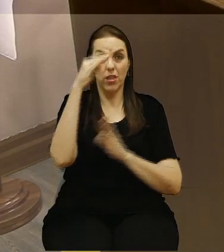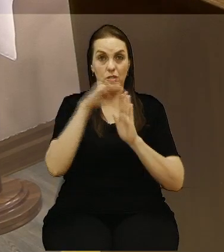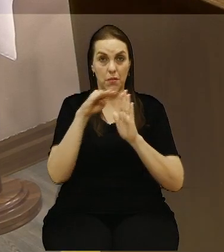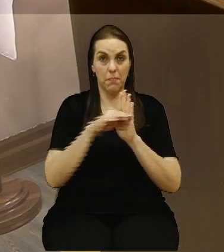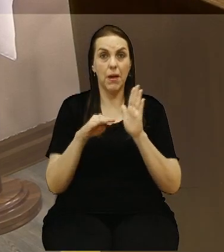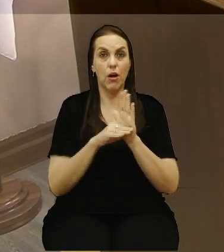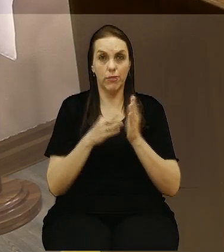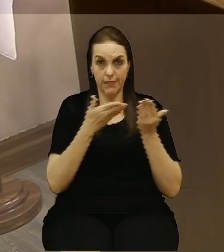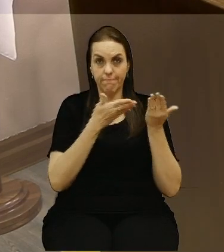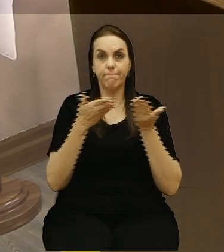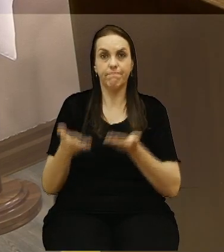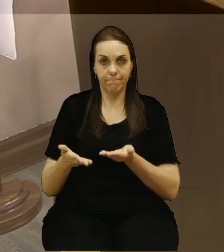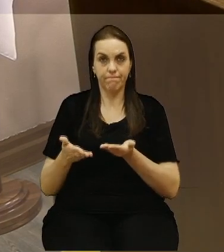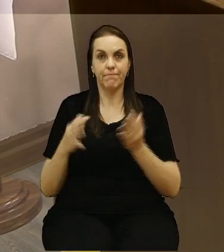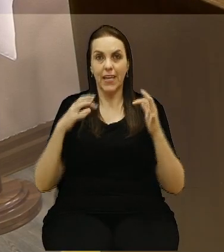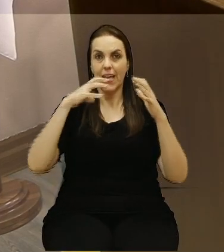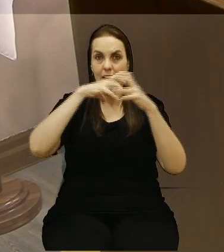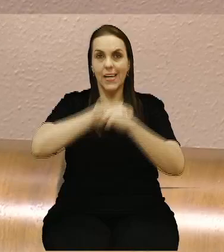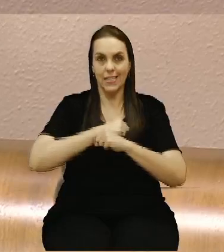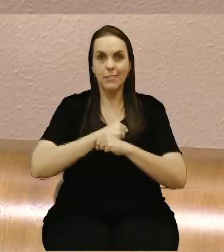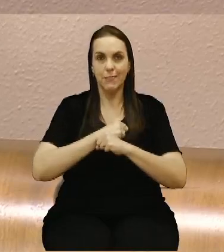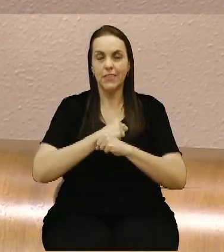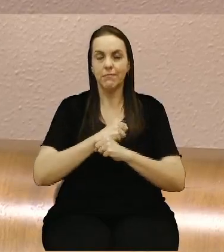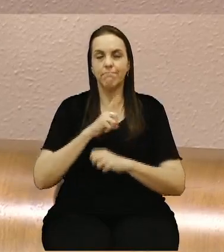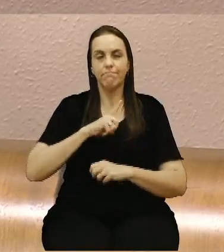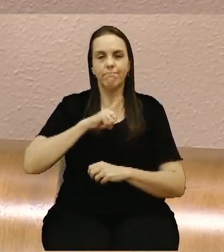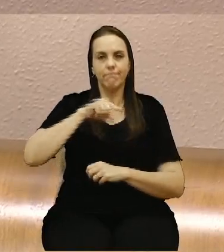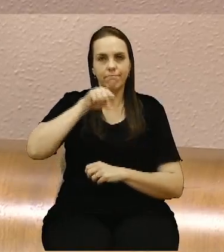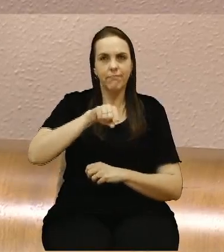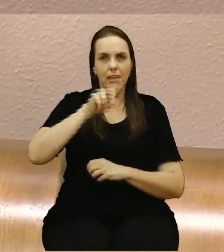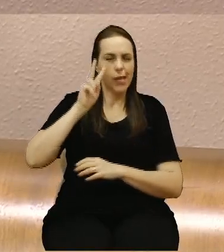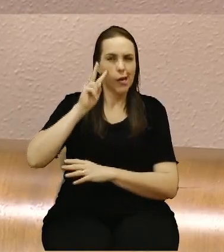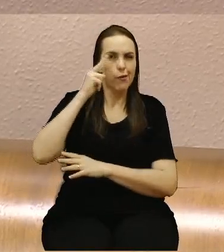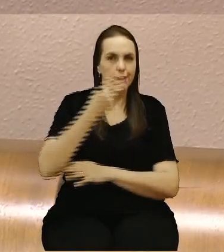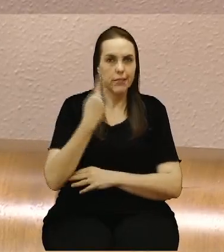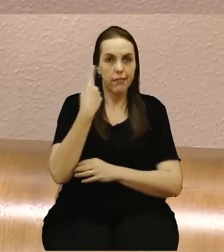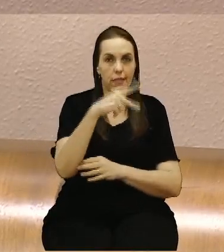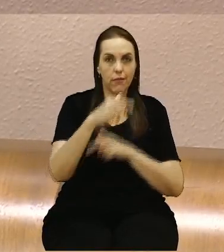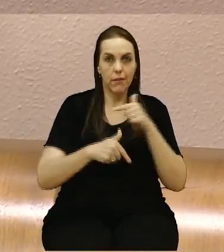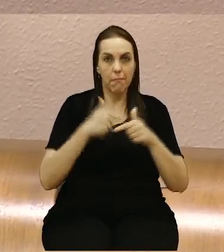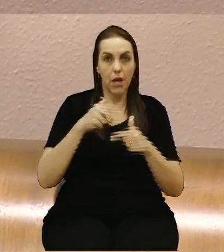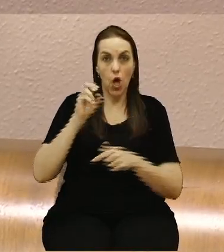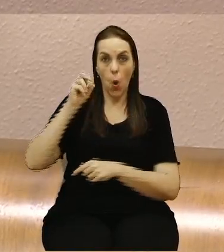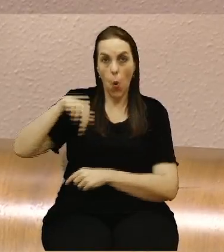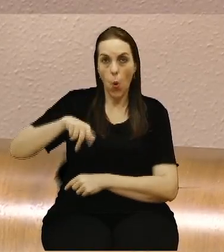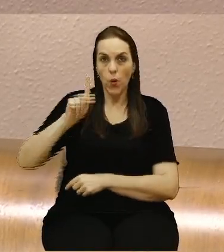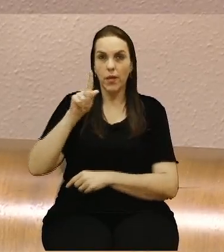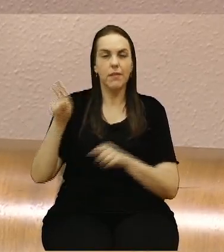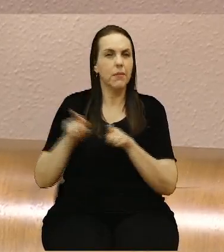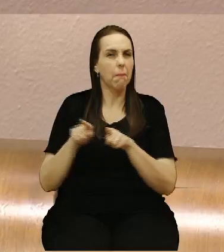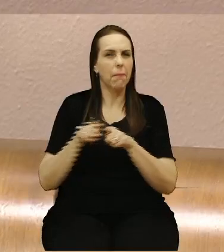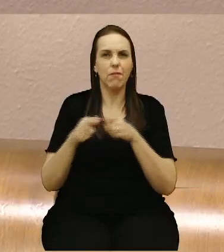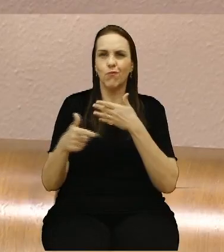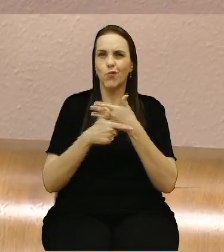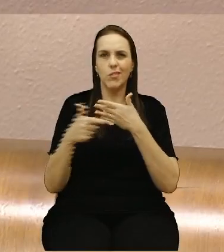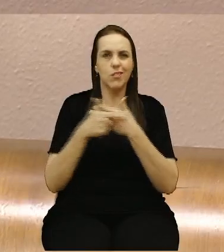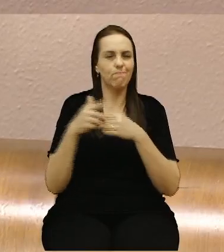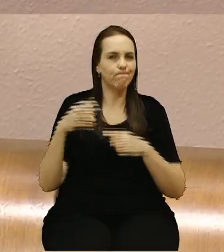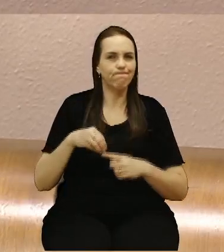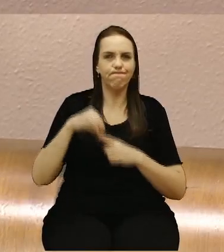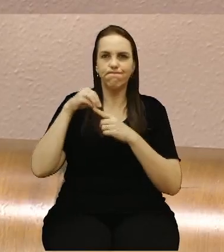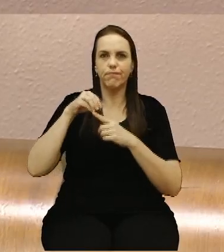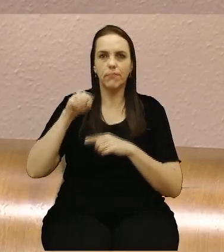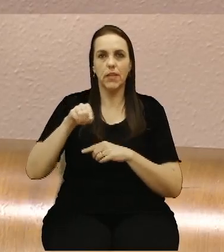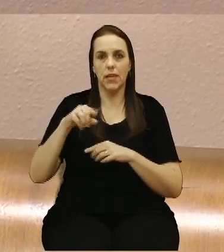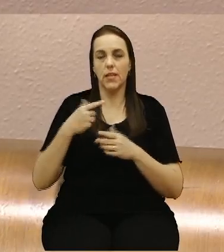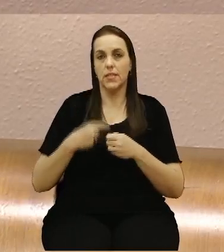senhora aqui, a questão da causa animal. Então, reconhecer o seu trabalho, o trabalho das ONGs, que cumpre um papel primordial na nossa cidade, e dizer que nos